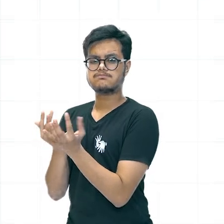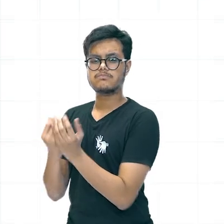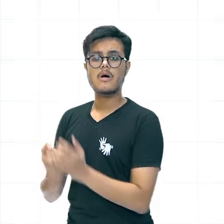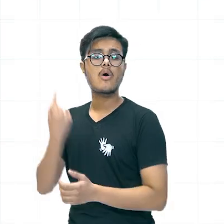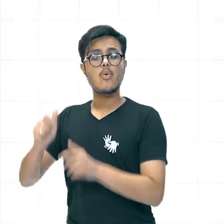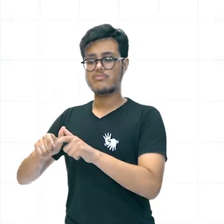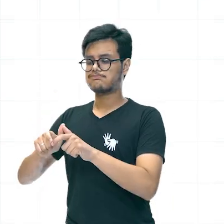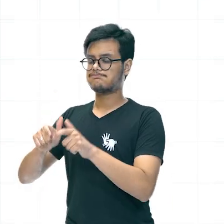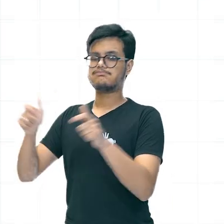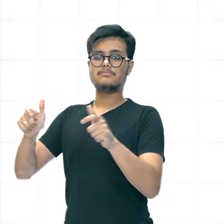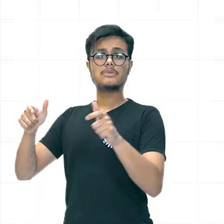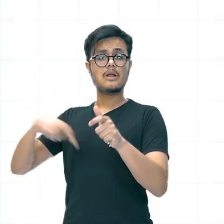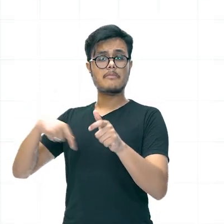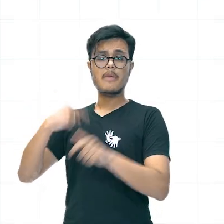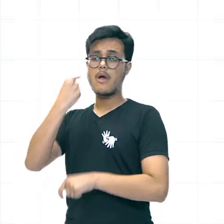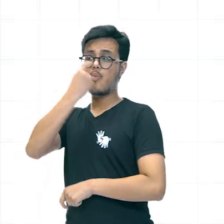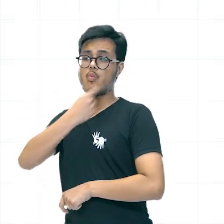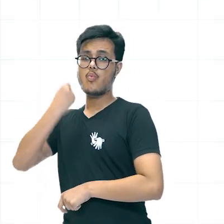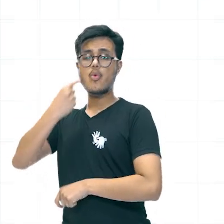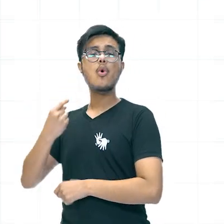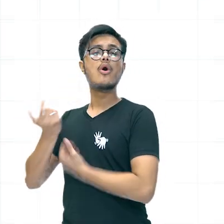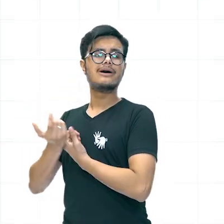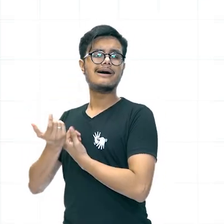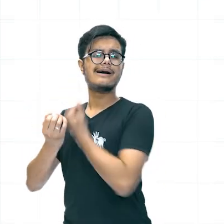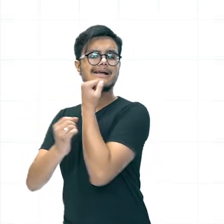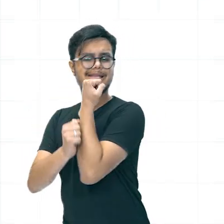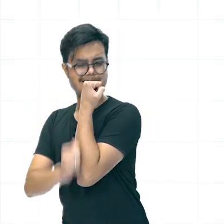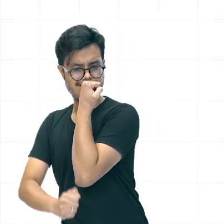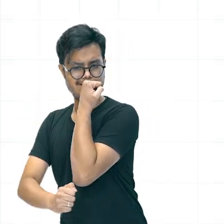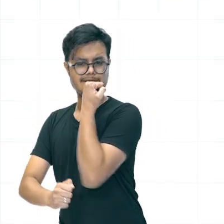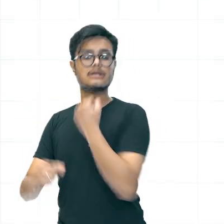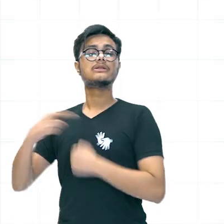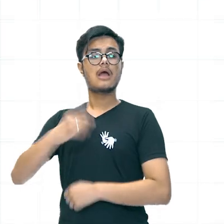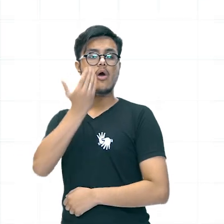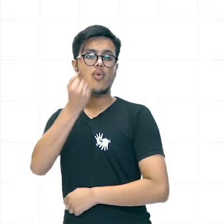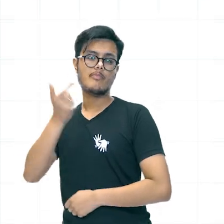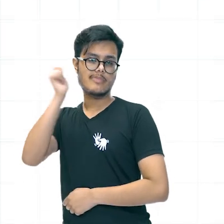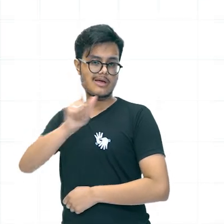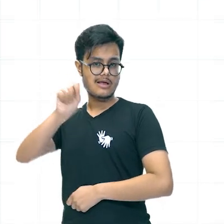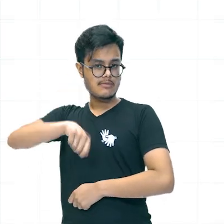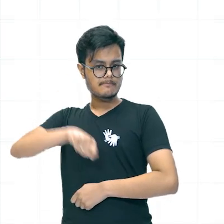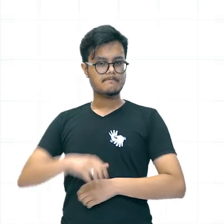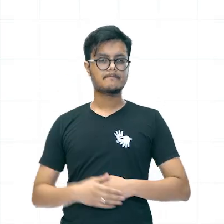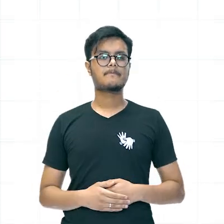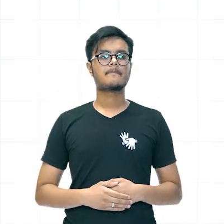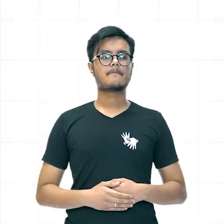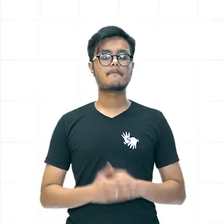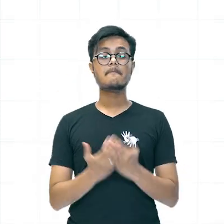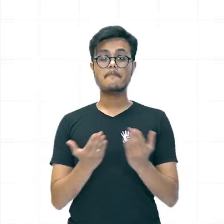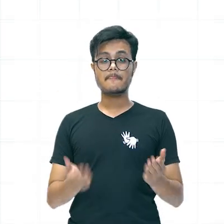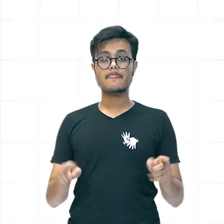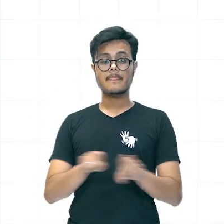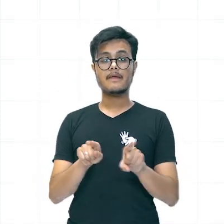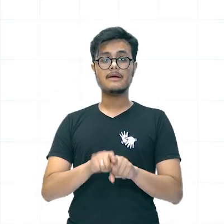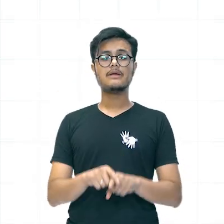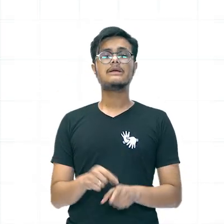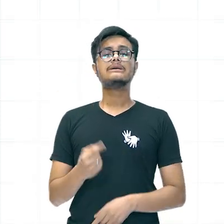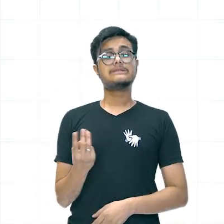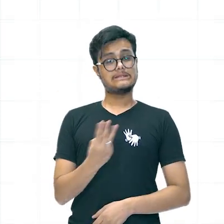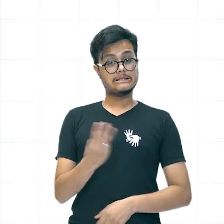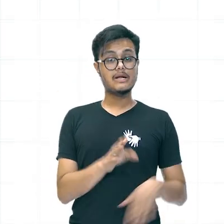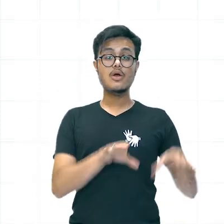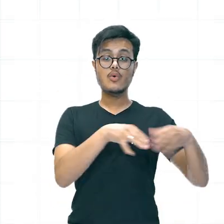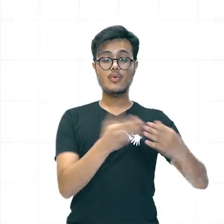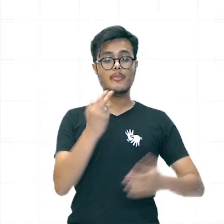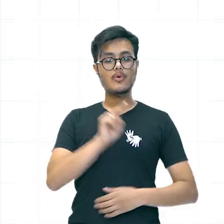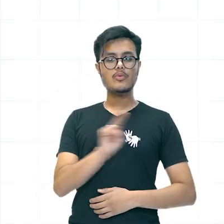única que funciona como ânus e boca, então tem um sistema digestório ali, né? E ainda falando dos quinidários, eles são divididos em